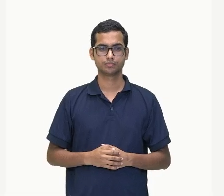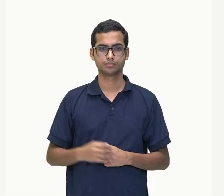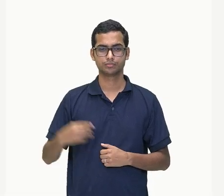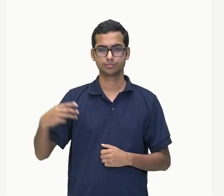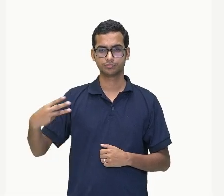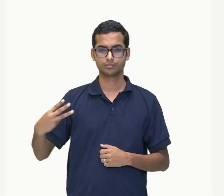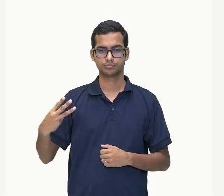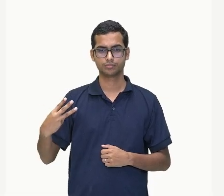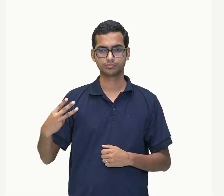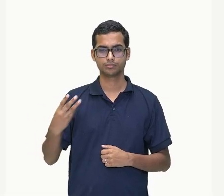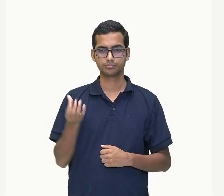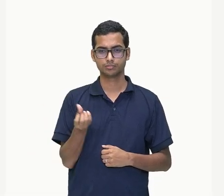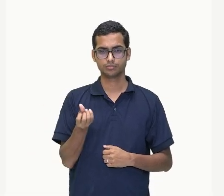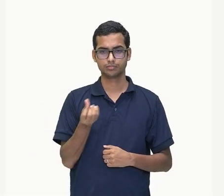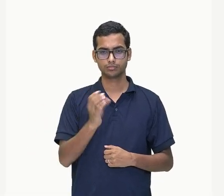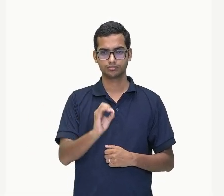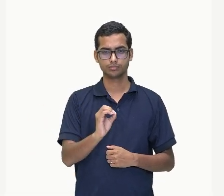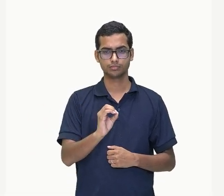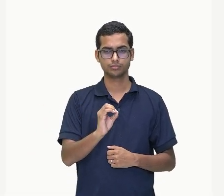360